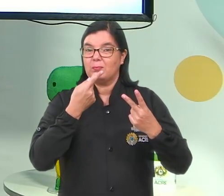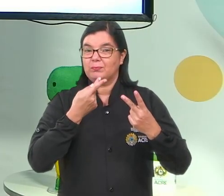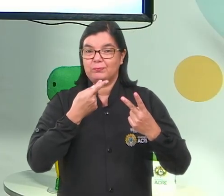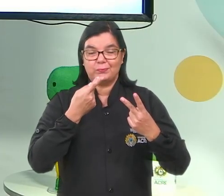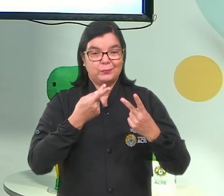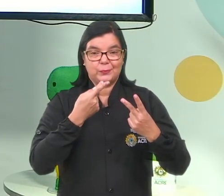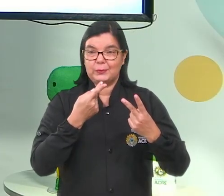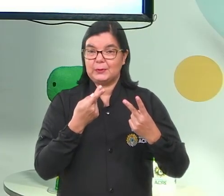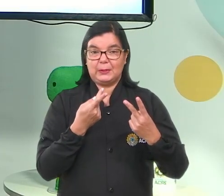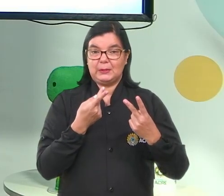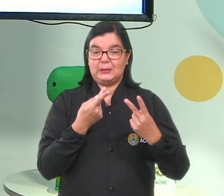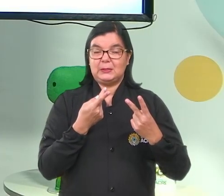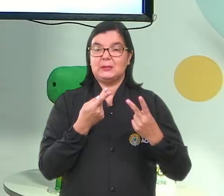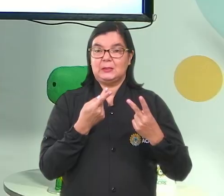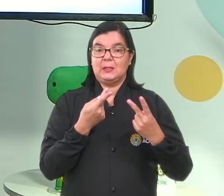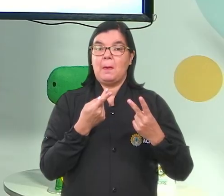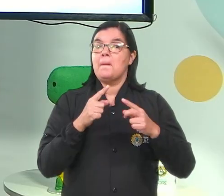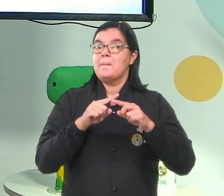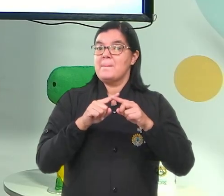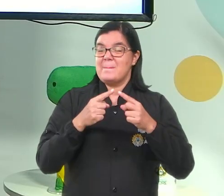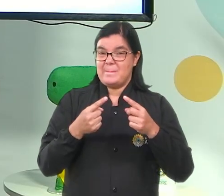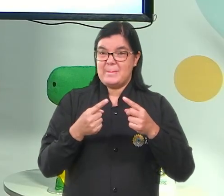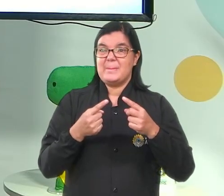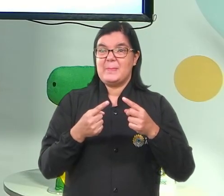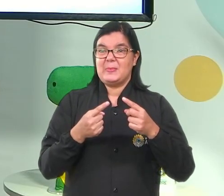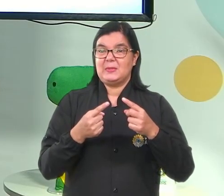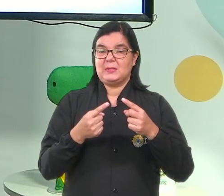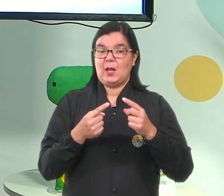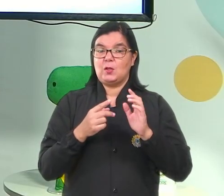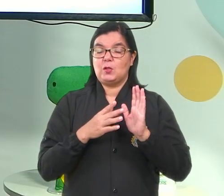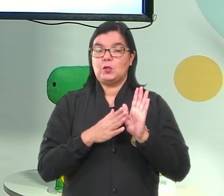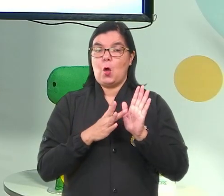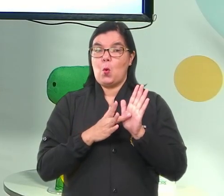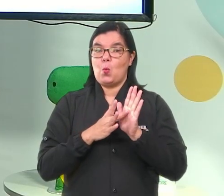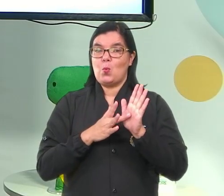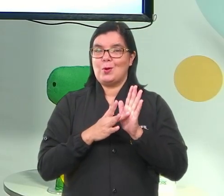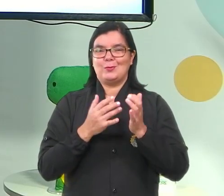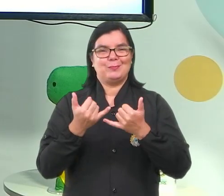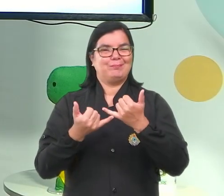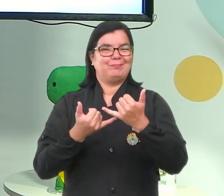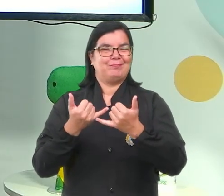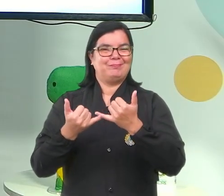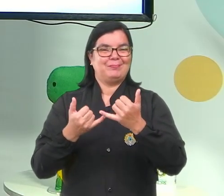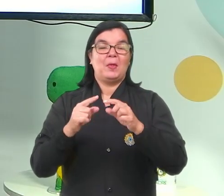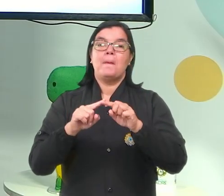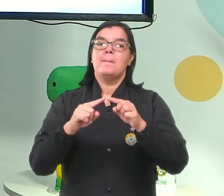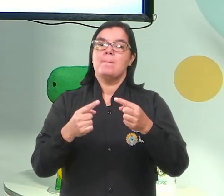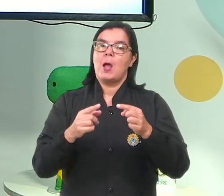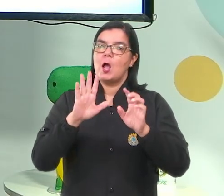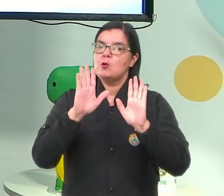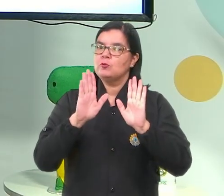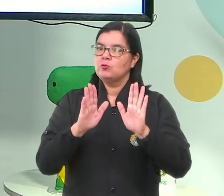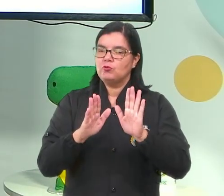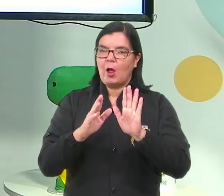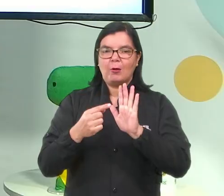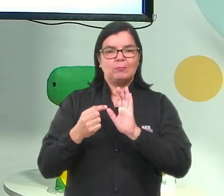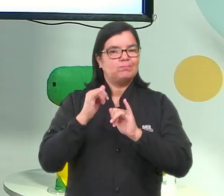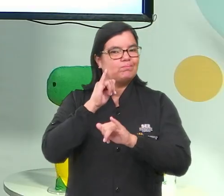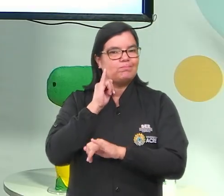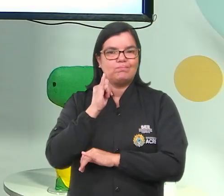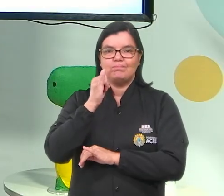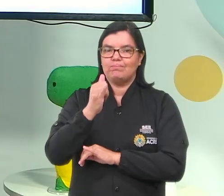são cruéis, mas que são disfarçados de brincadeira, mas que já estão legitimados